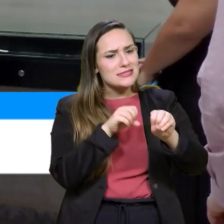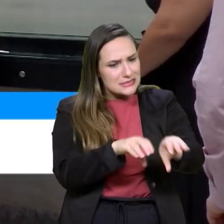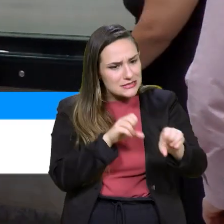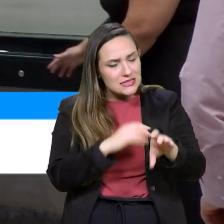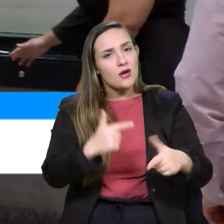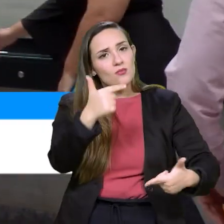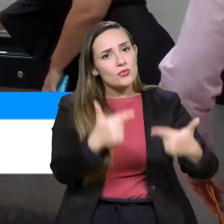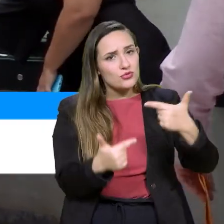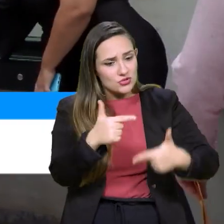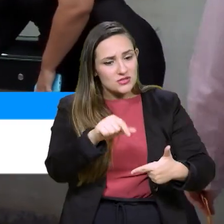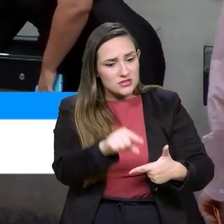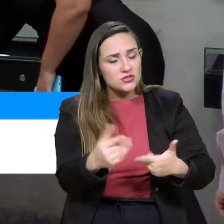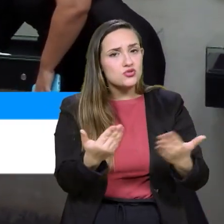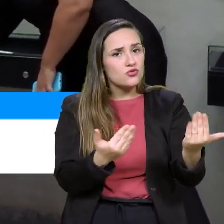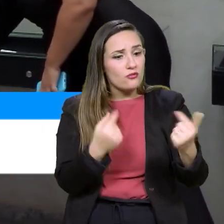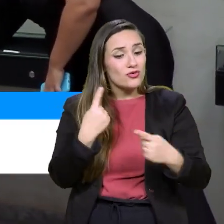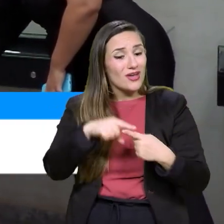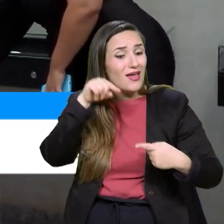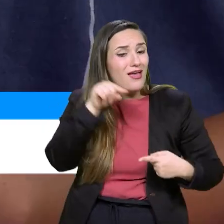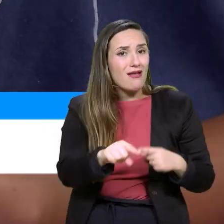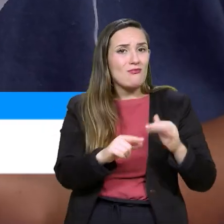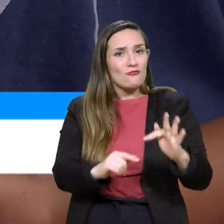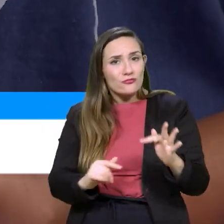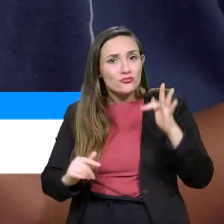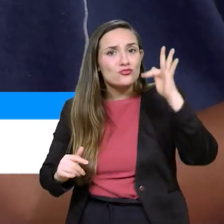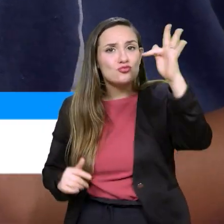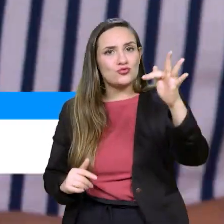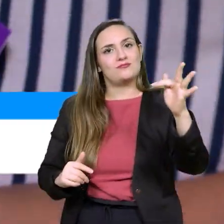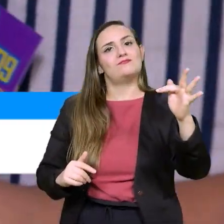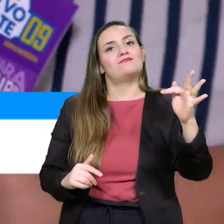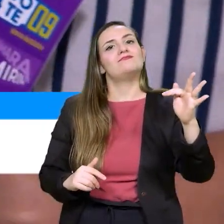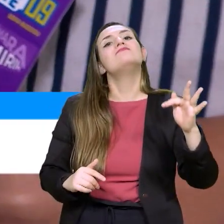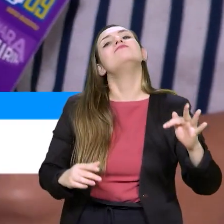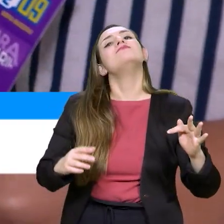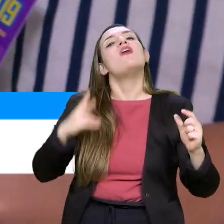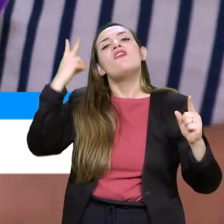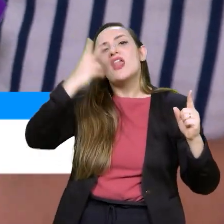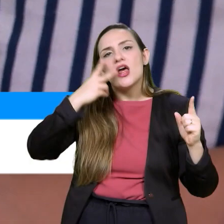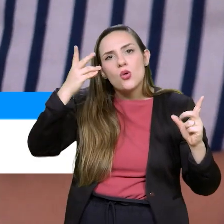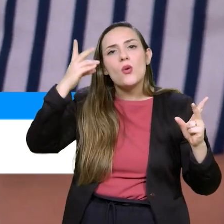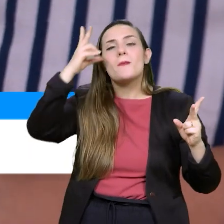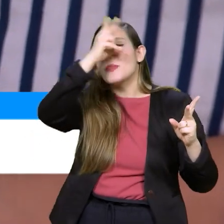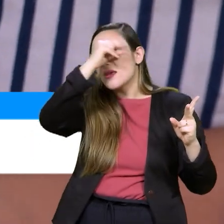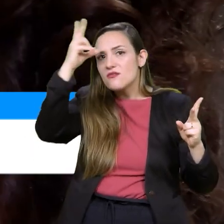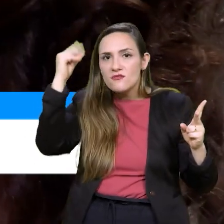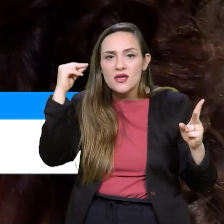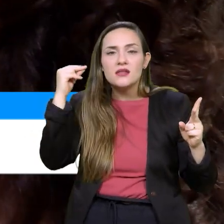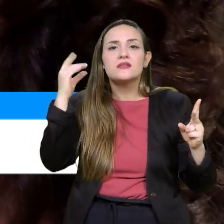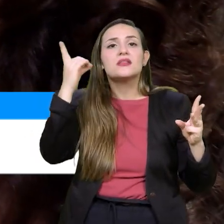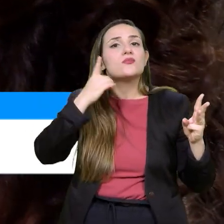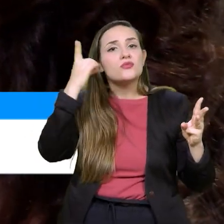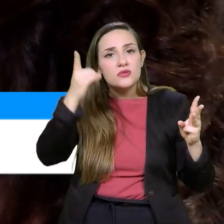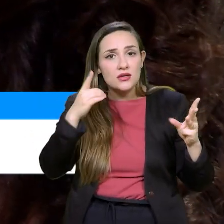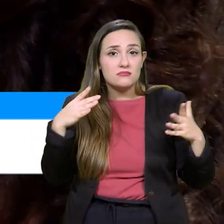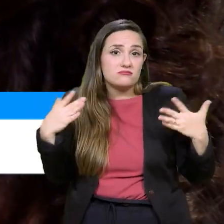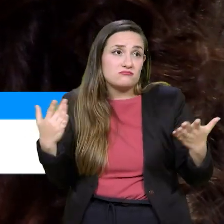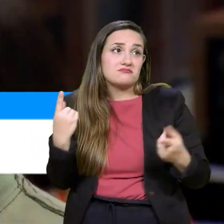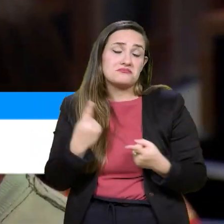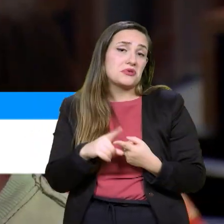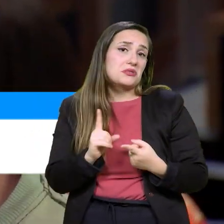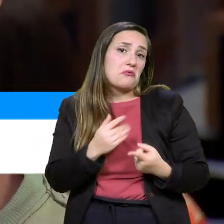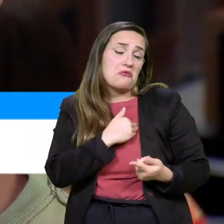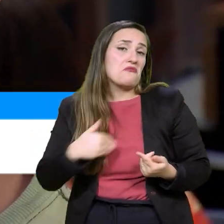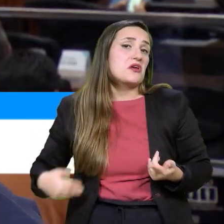dar continuidade nessa politização desses jovens que serão futuros políticos,